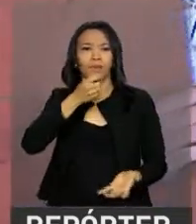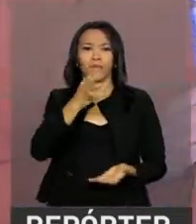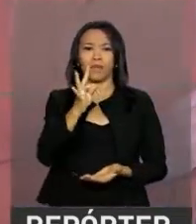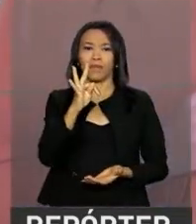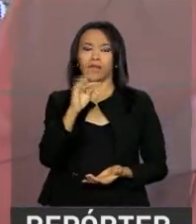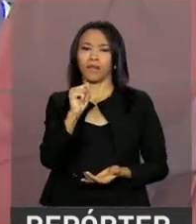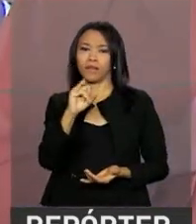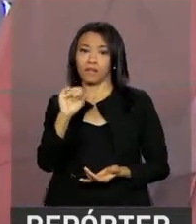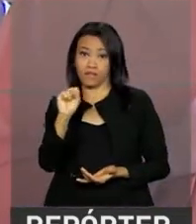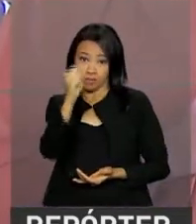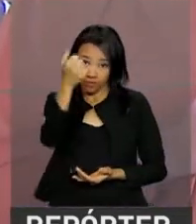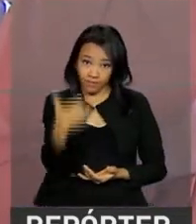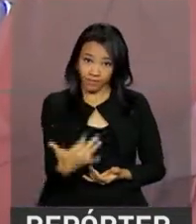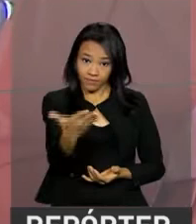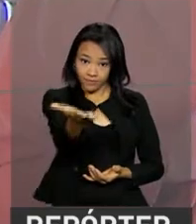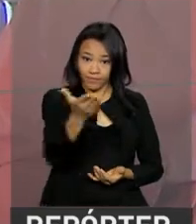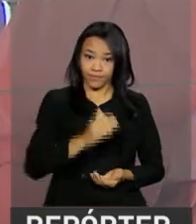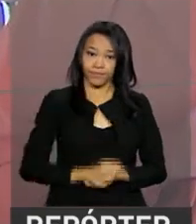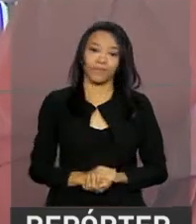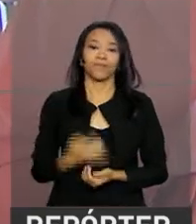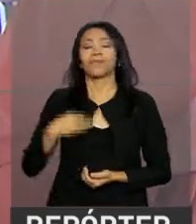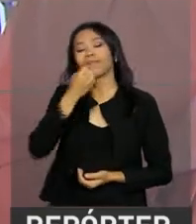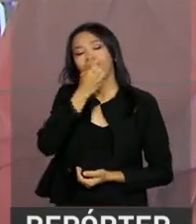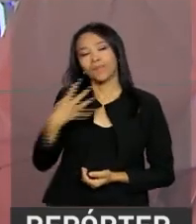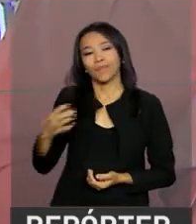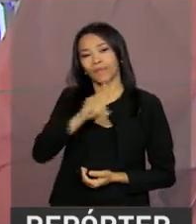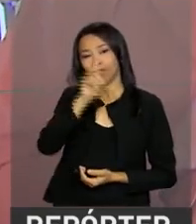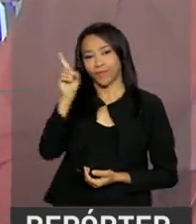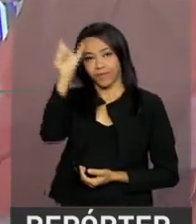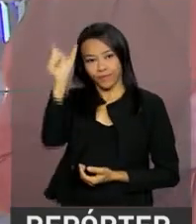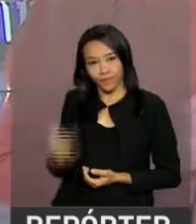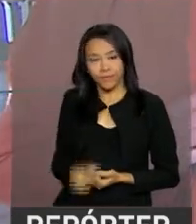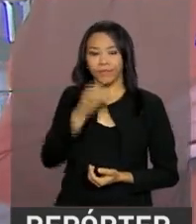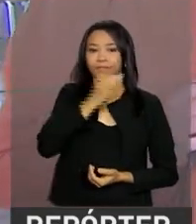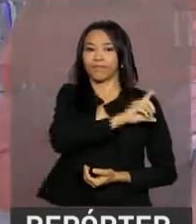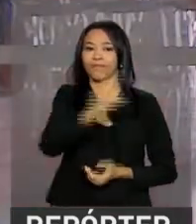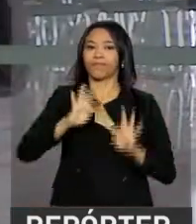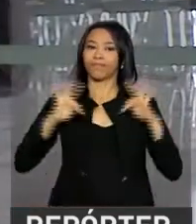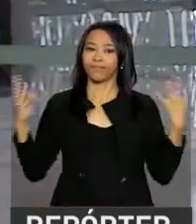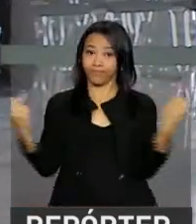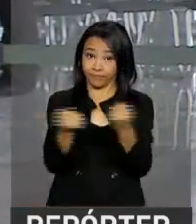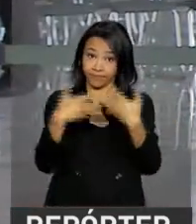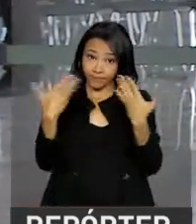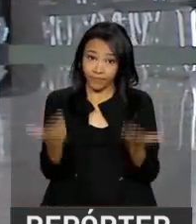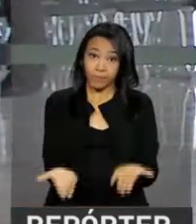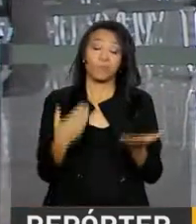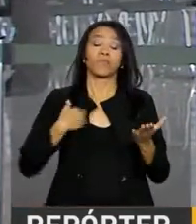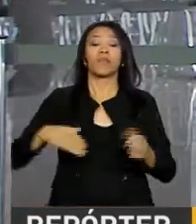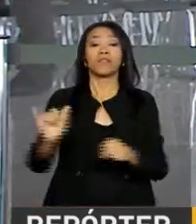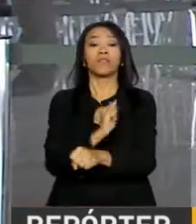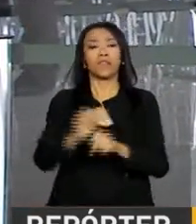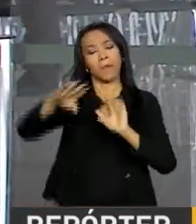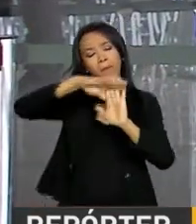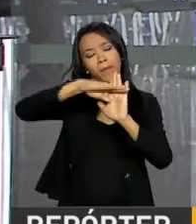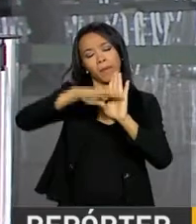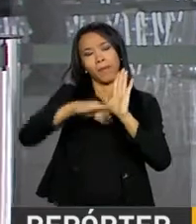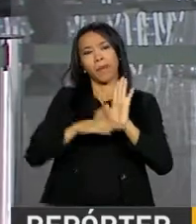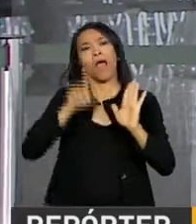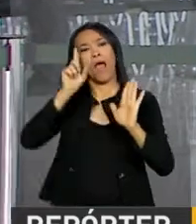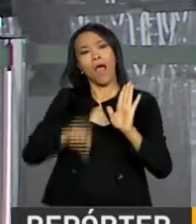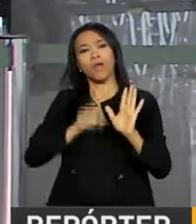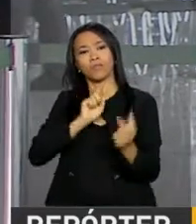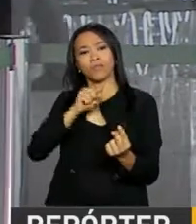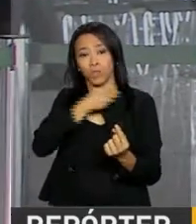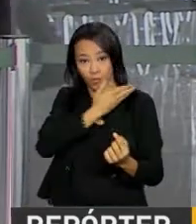anúncio onde a thaíssa band josé luis bom dia a todos as medidas anunciadas pelo governo são para fazer a economia do